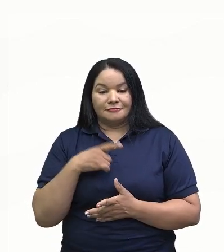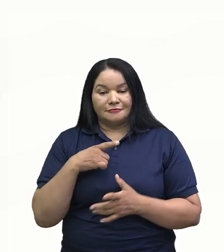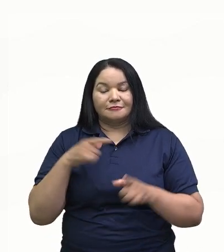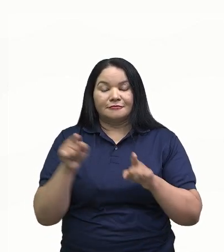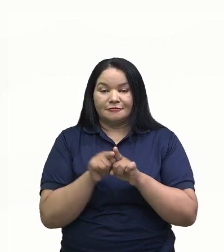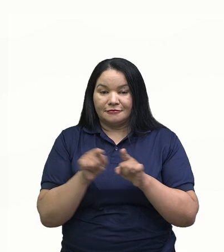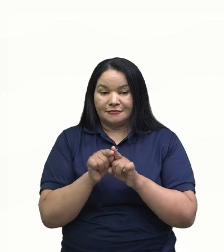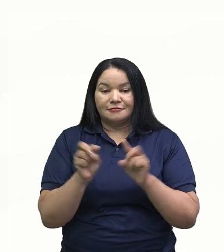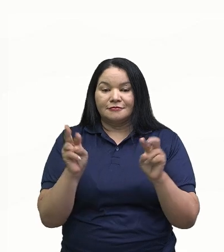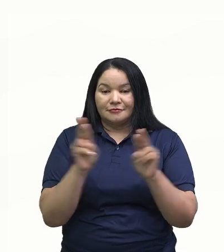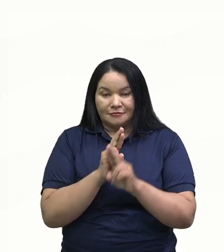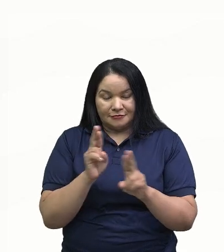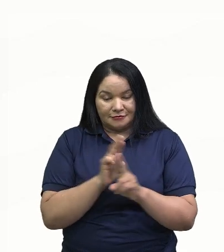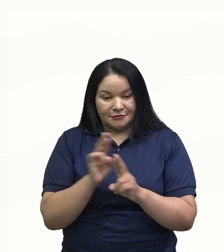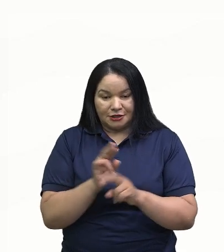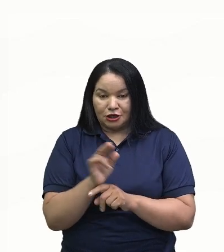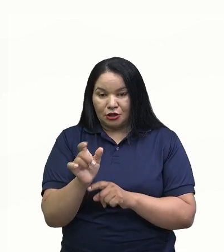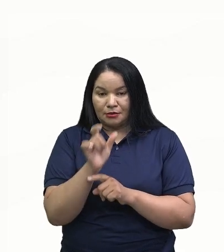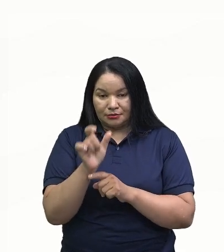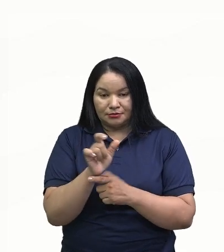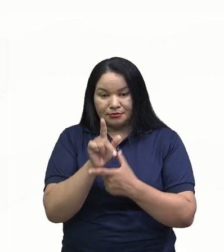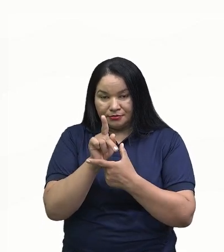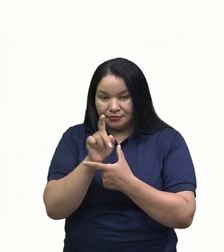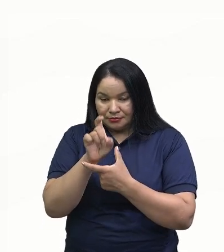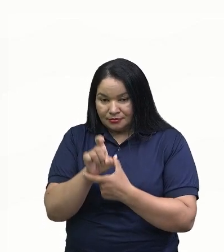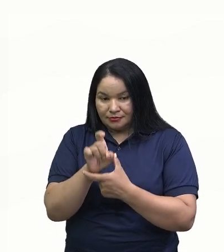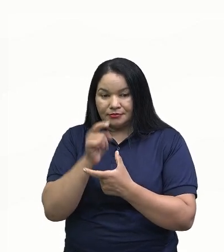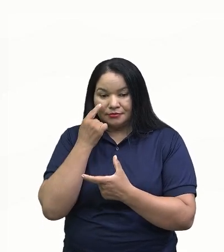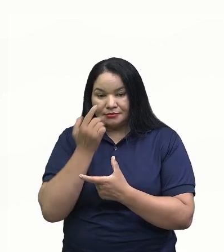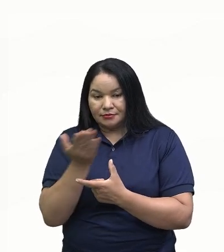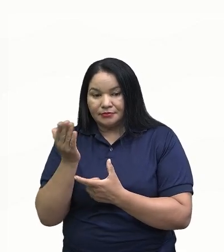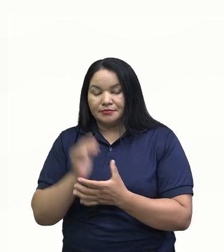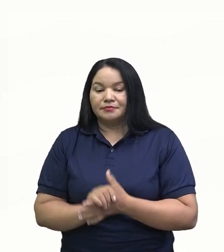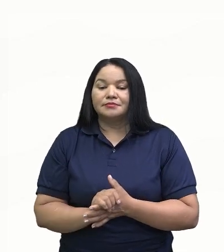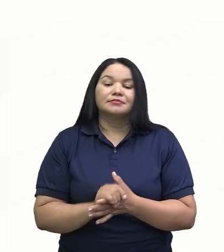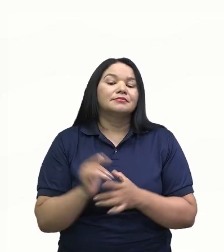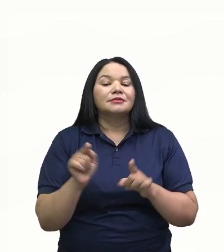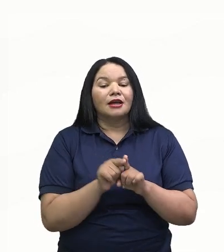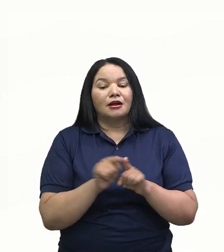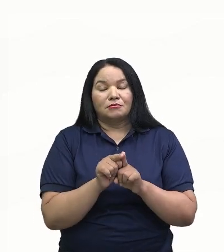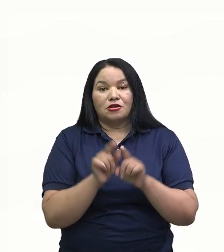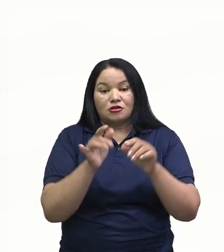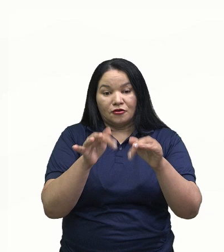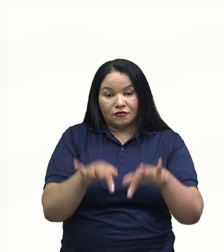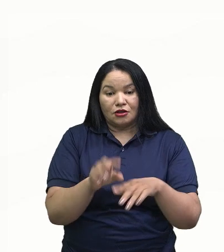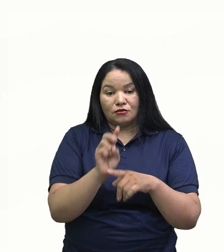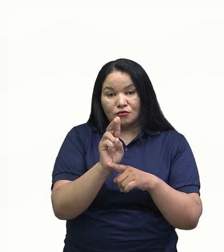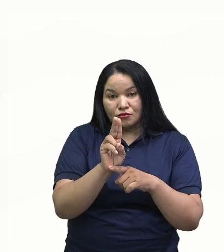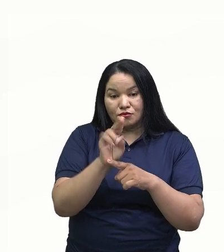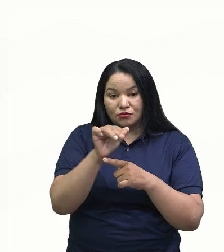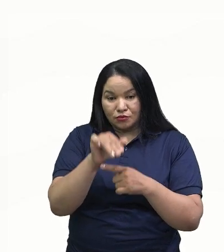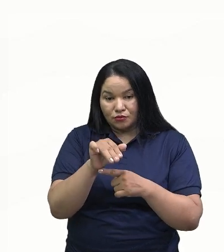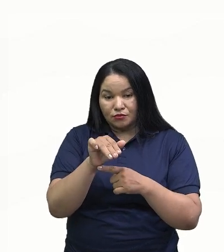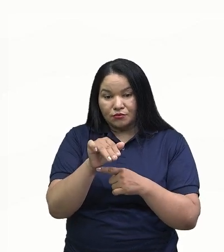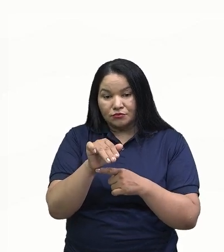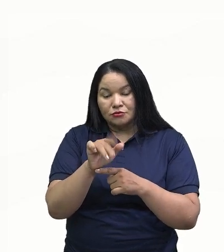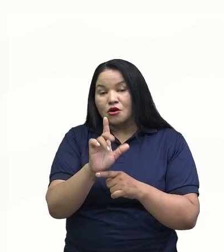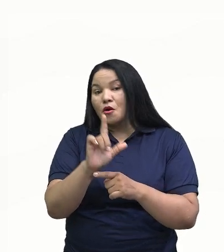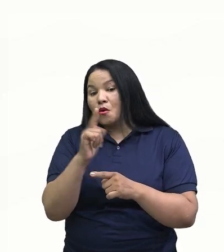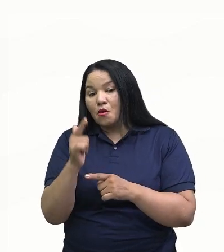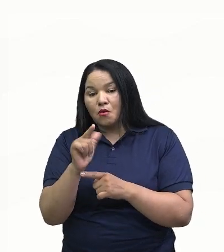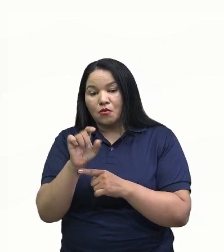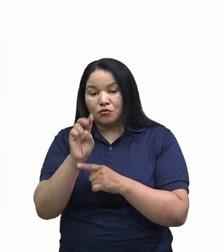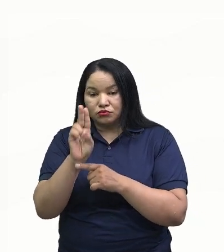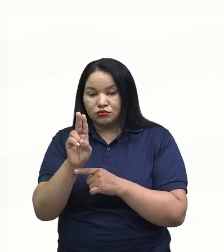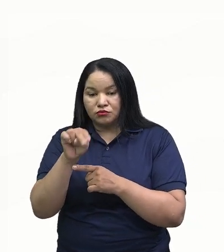estão relacionadas com as paroxítonas. Olha, então elas só podem ser terminadas com ou uns, pode